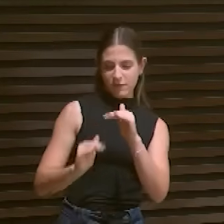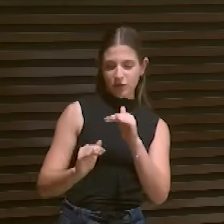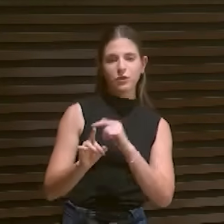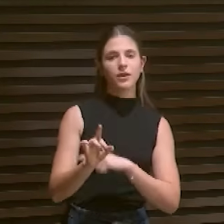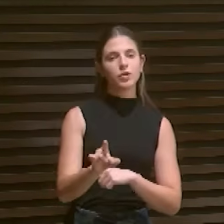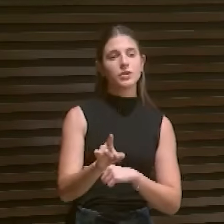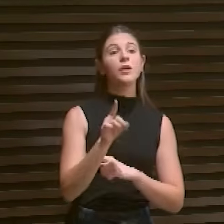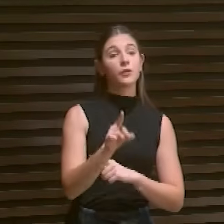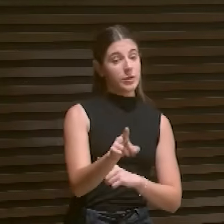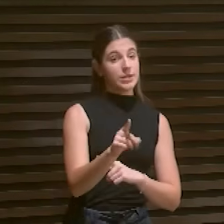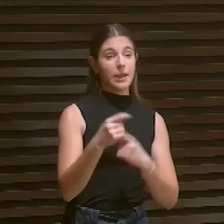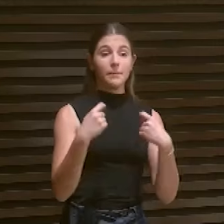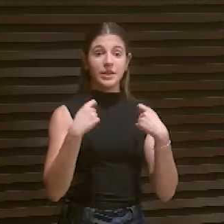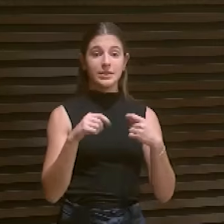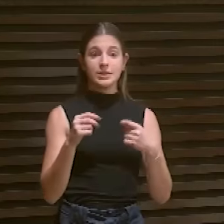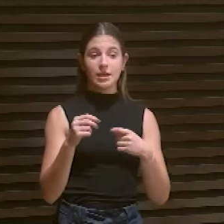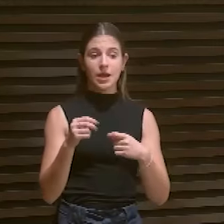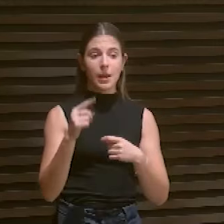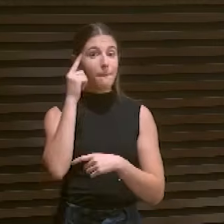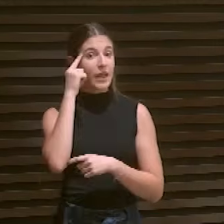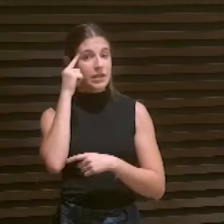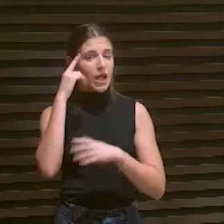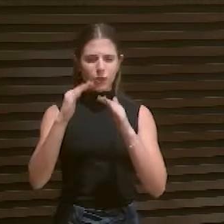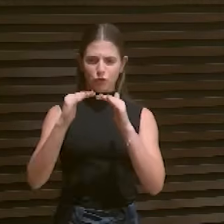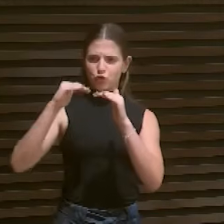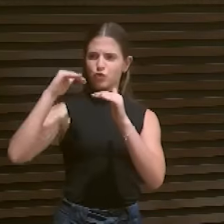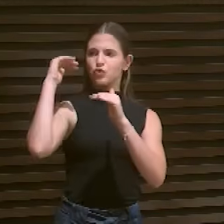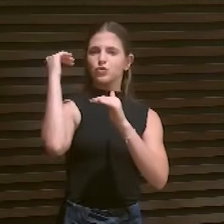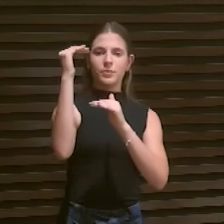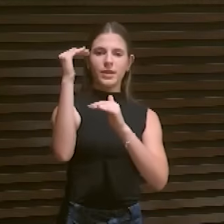você considerá-lo superior a você.